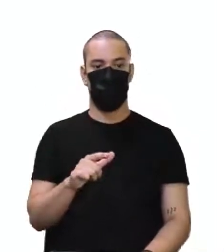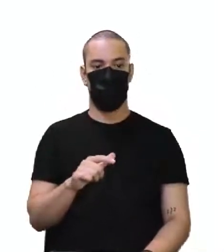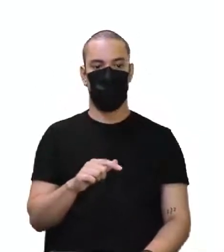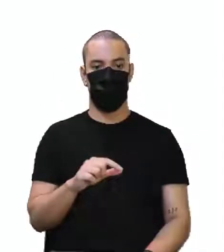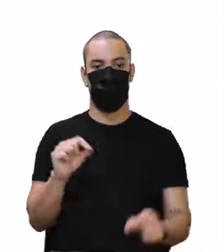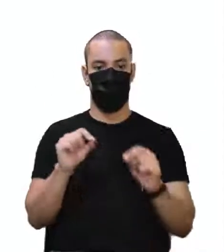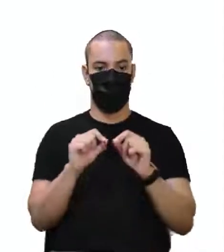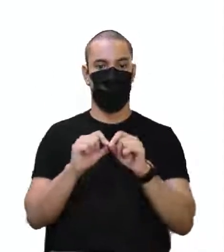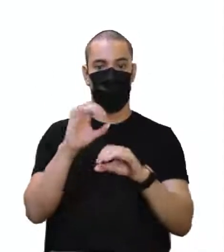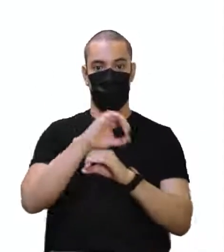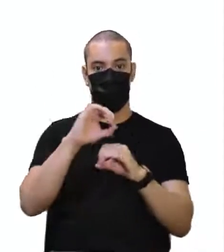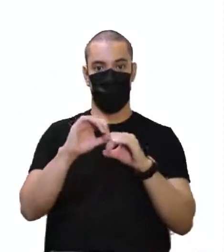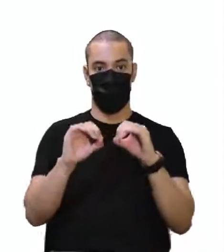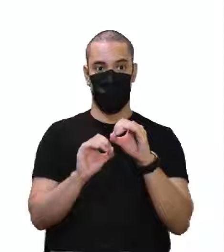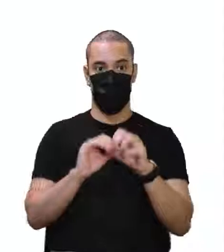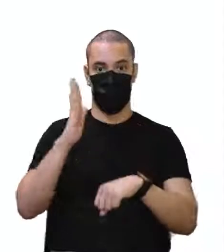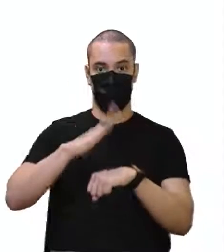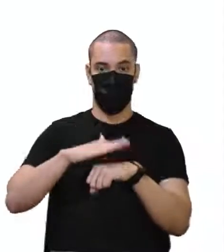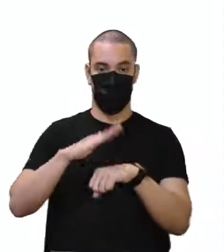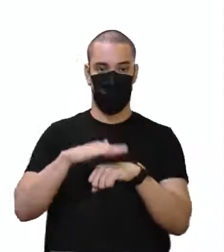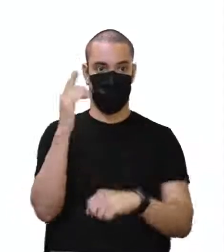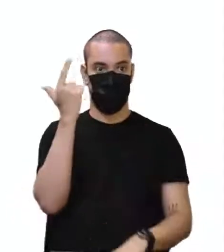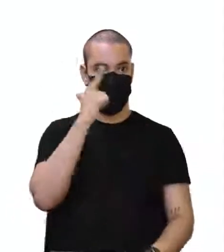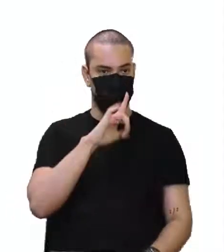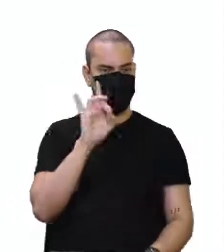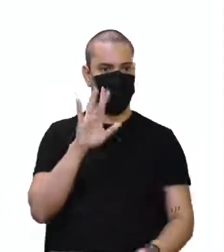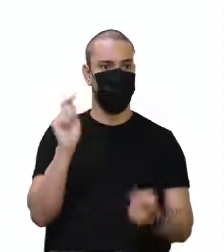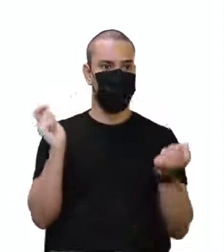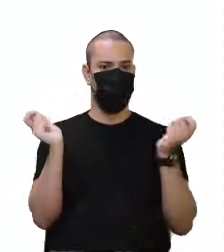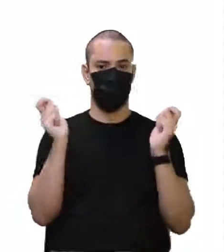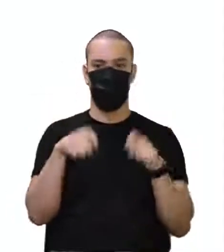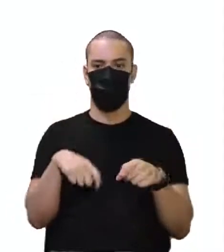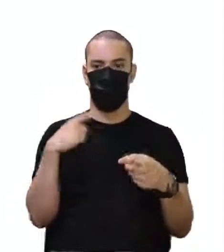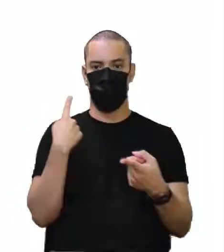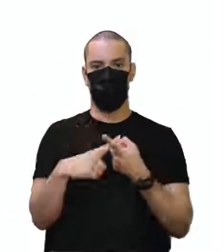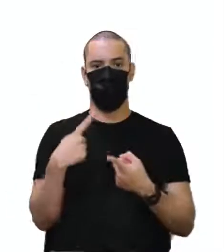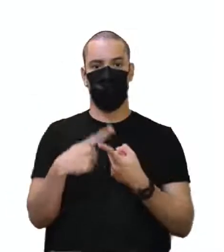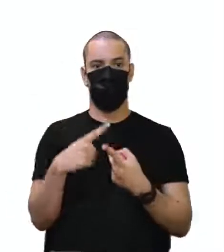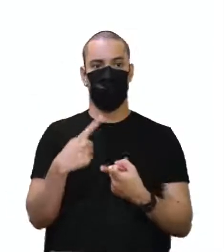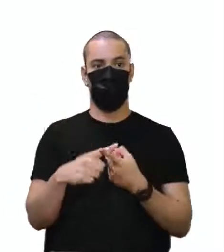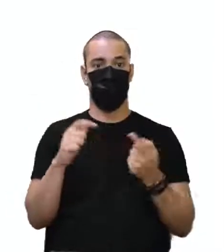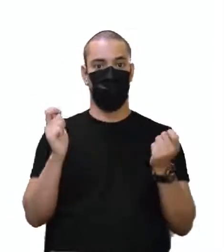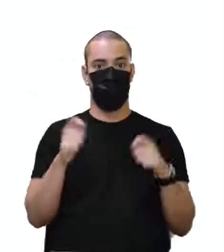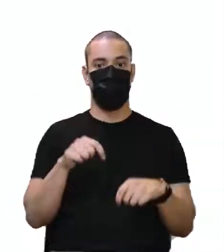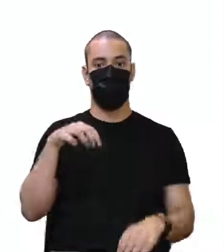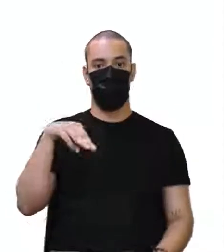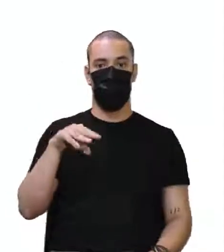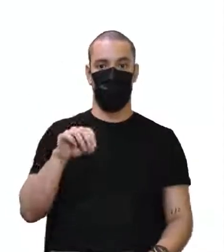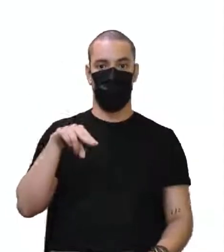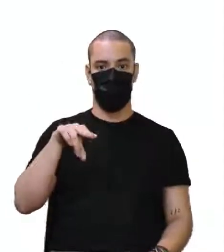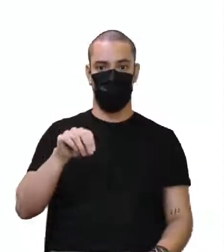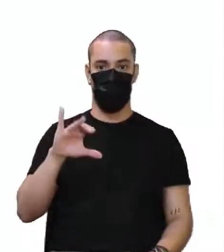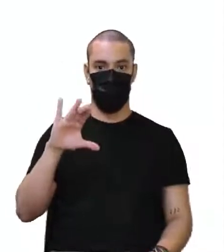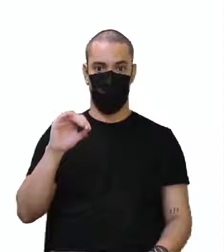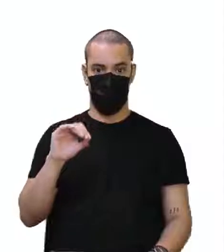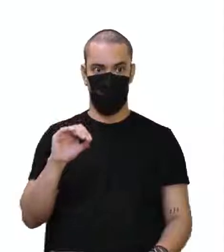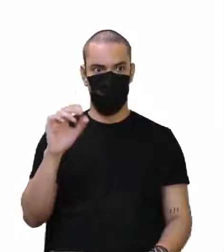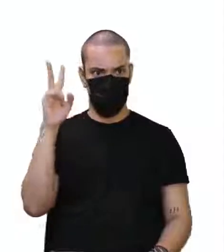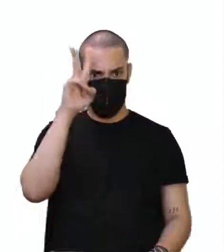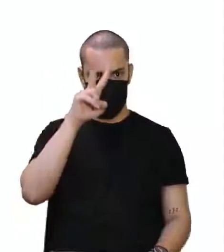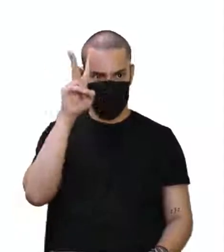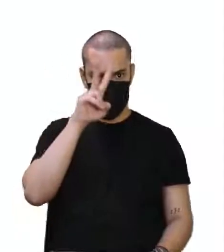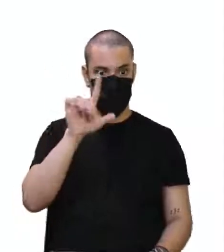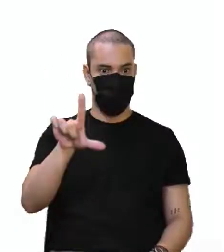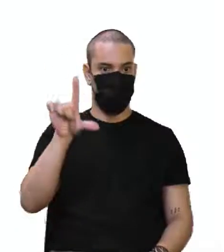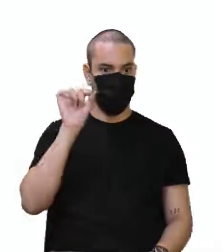a autofecundação. Isso só é possível porque esse indivíduo ele é monóico. Lembram que ele escolheu a